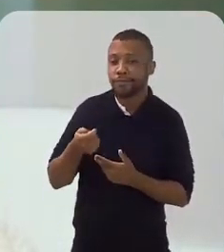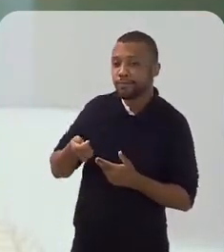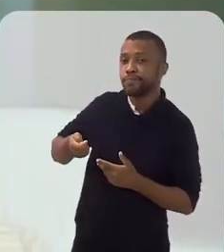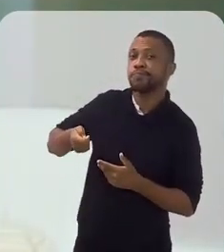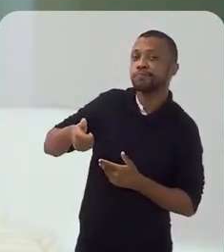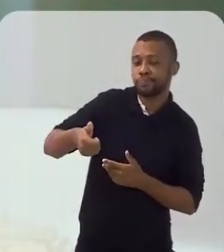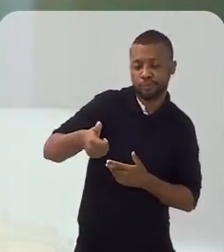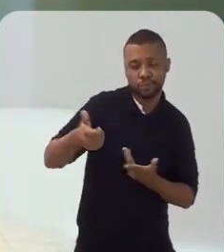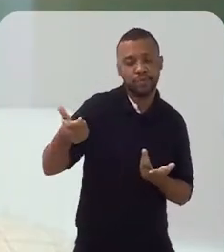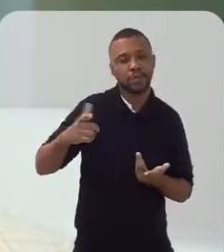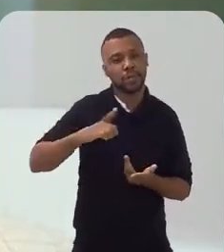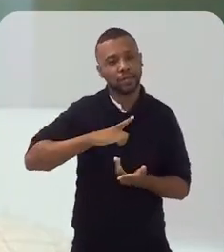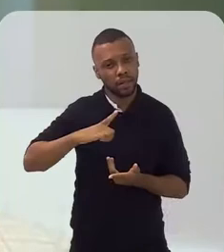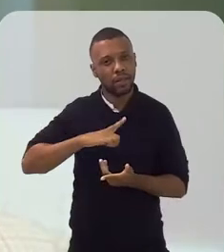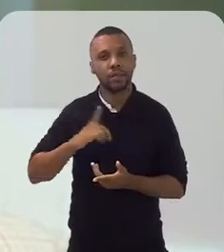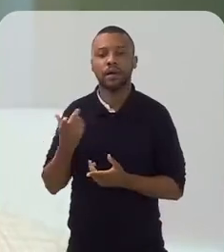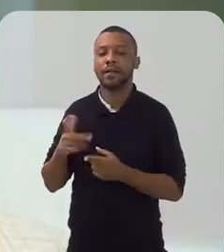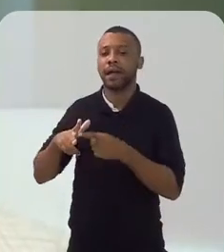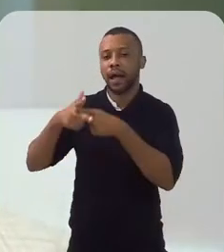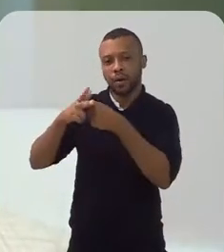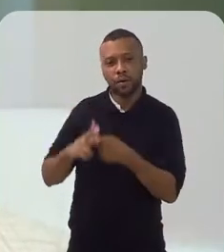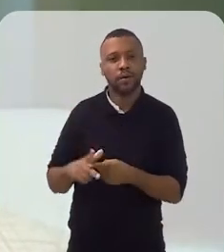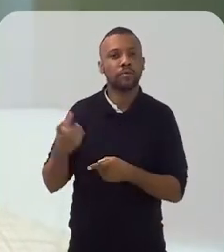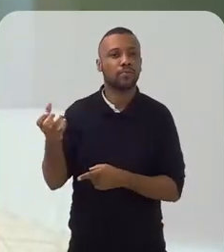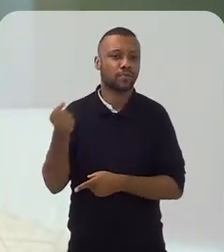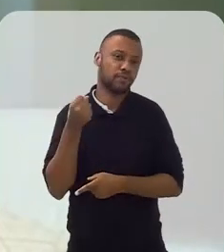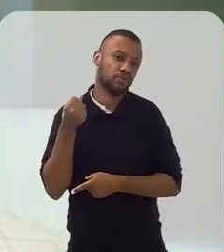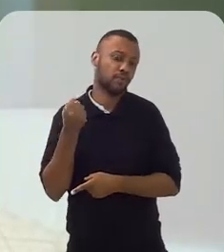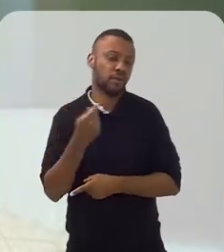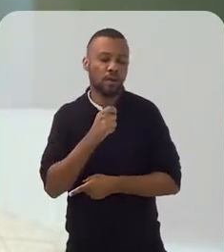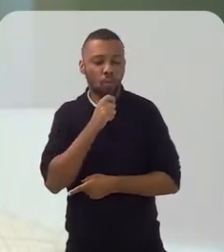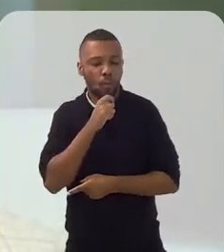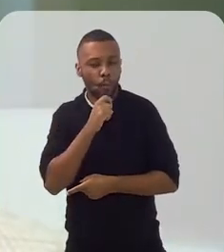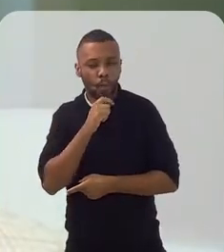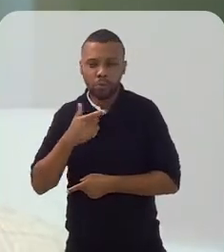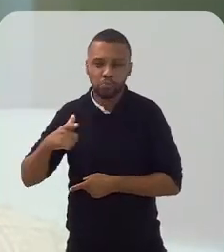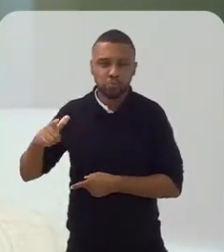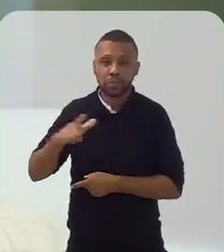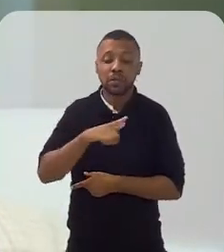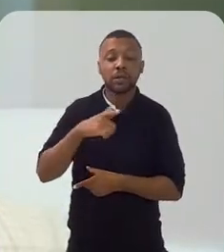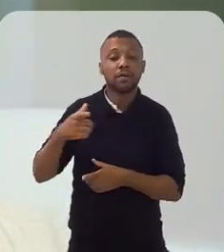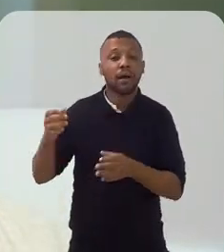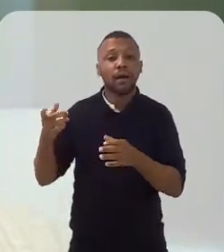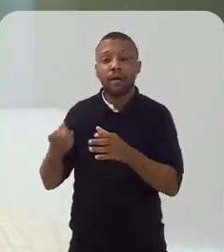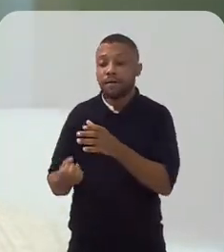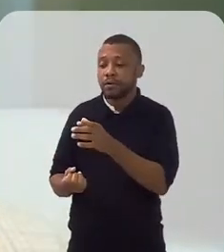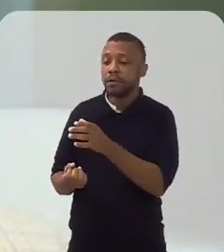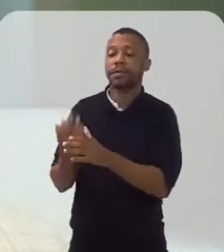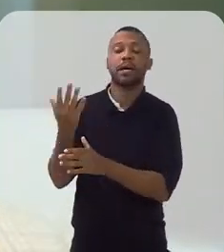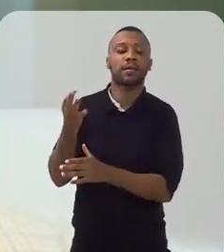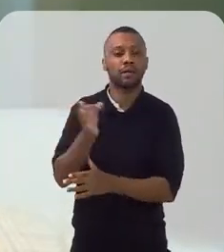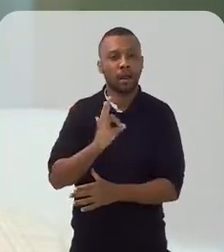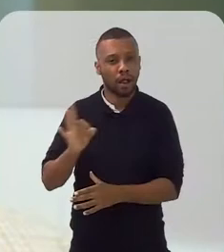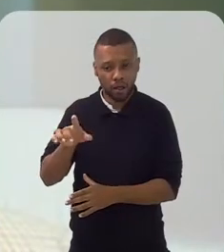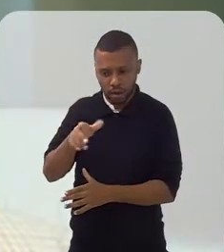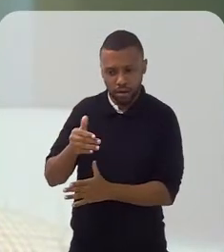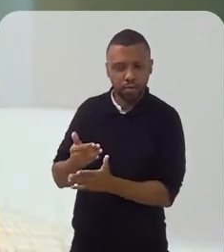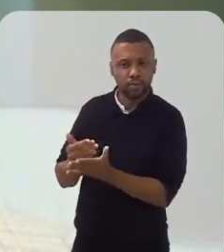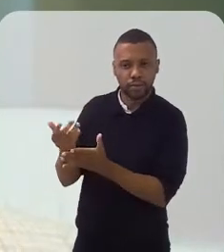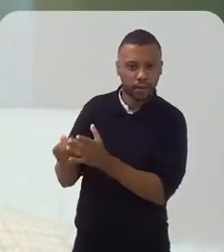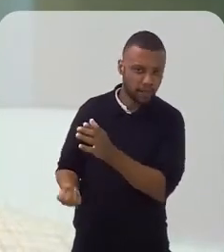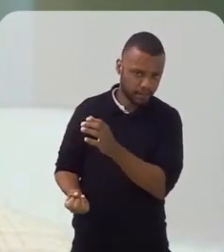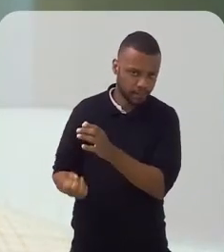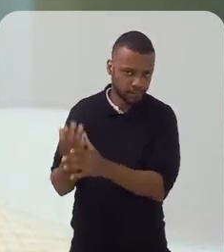nessa regularização dos seus fundos. Existiam fundos que não eram, não existiam, não estavam nem instituídos, eles foram